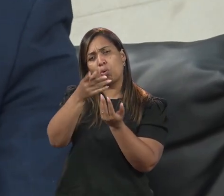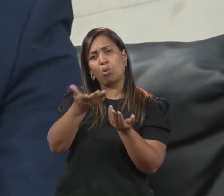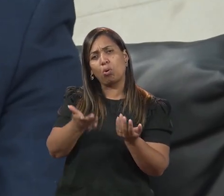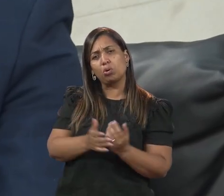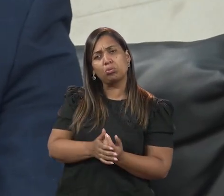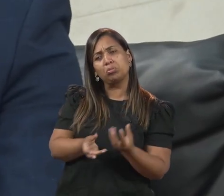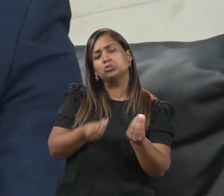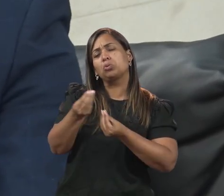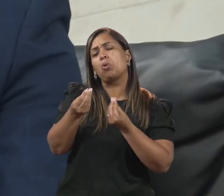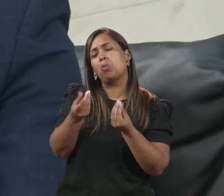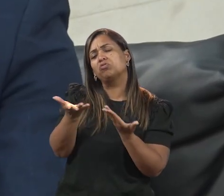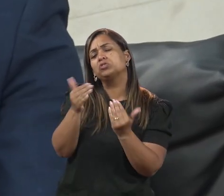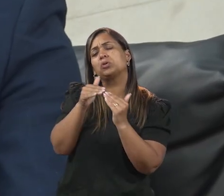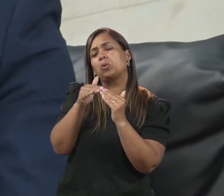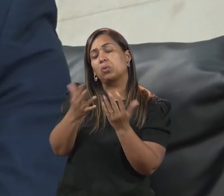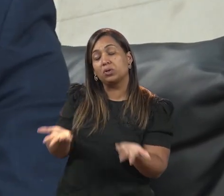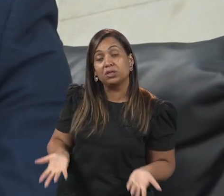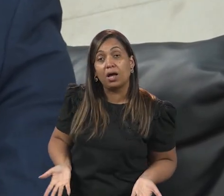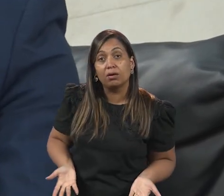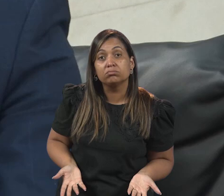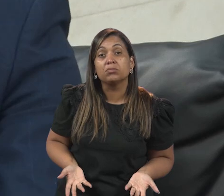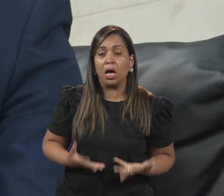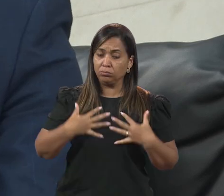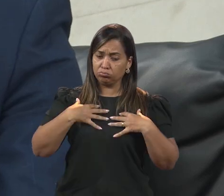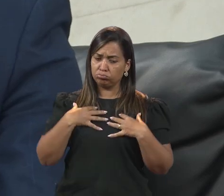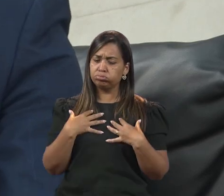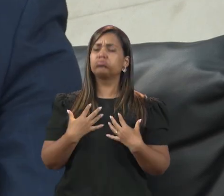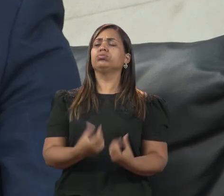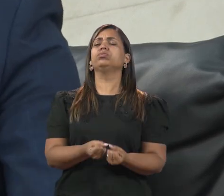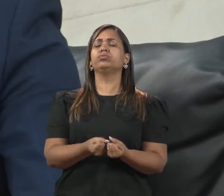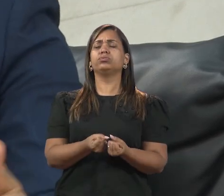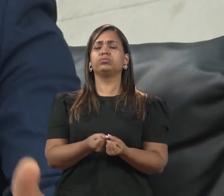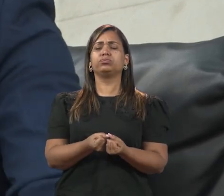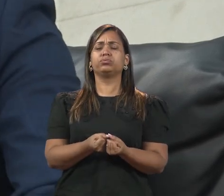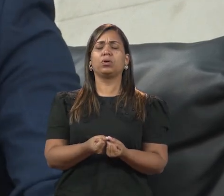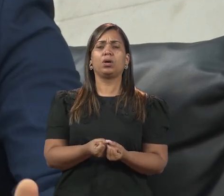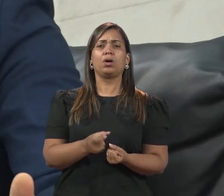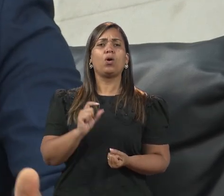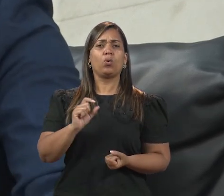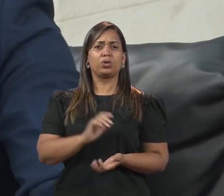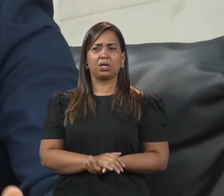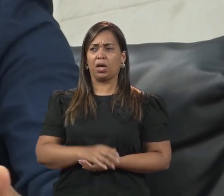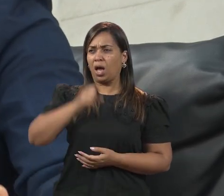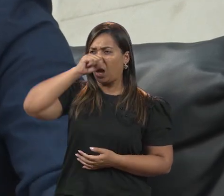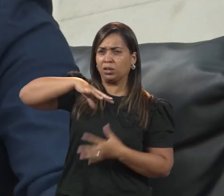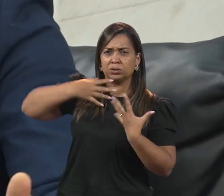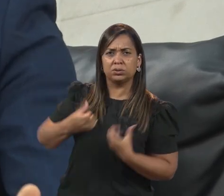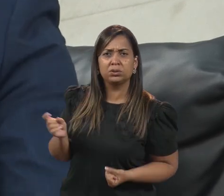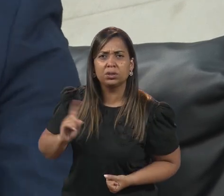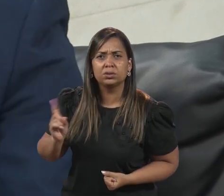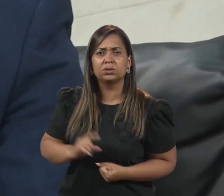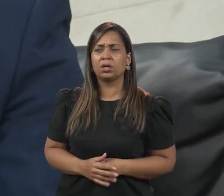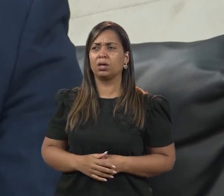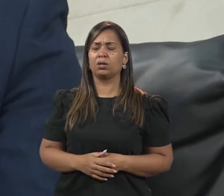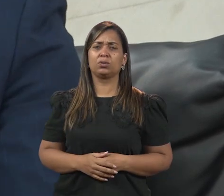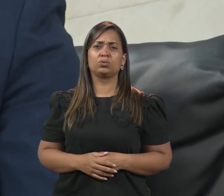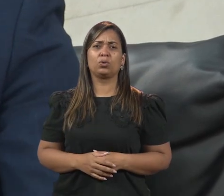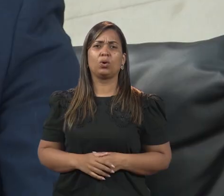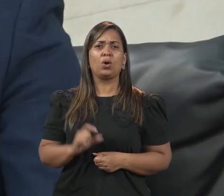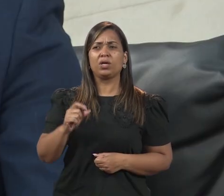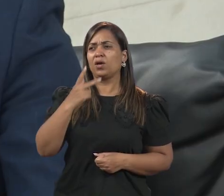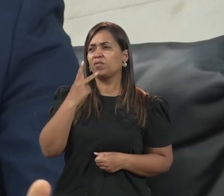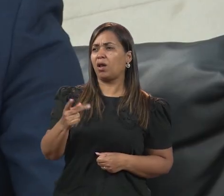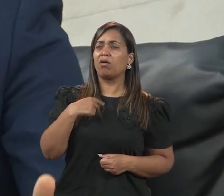como você pode ser a favor? De fato, vestindo a camisa disso, de fato, não aceitando a agressão ou não se omitindo